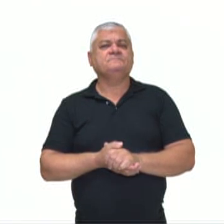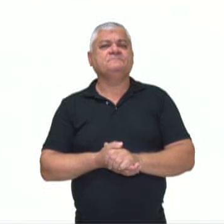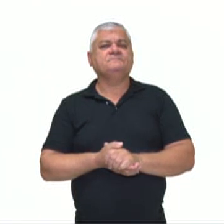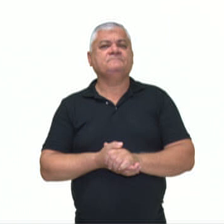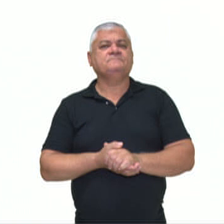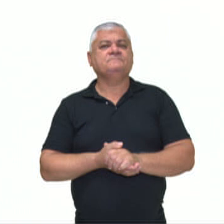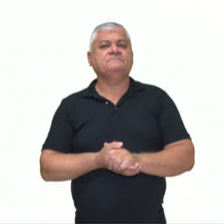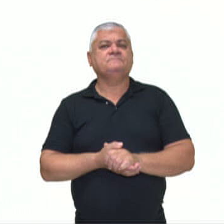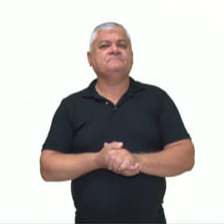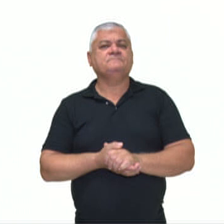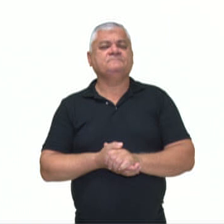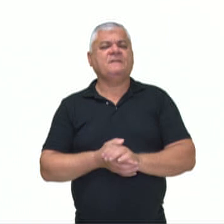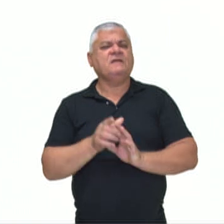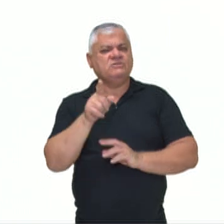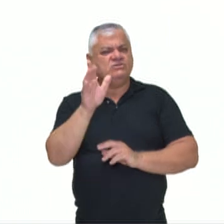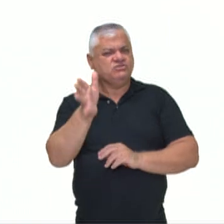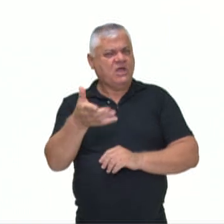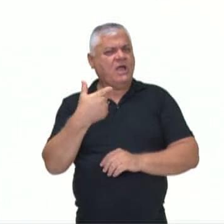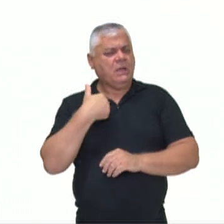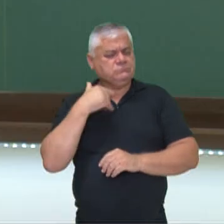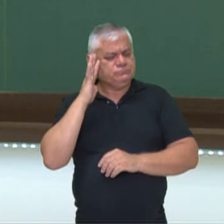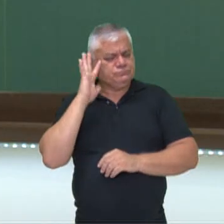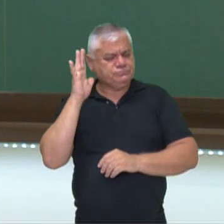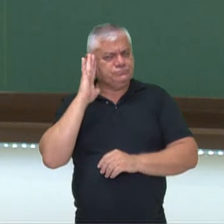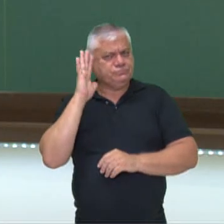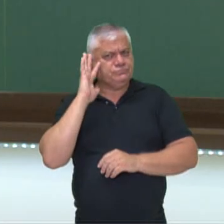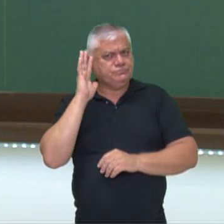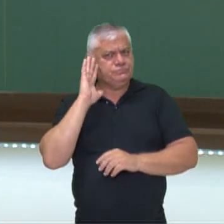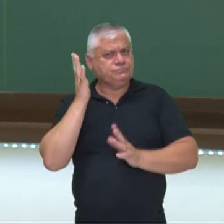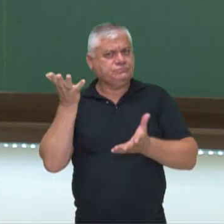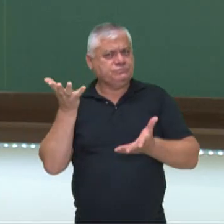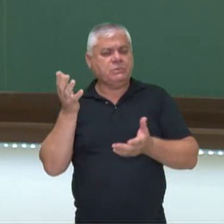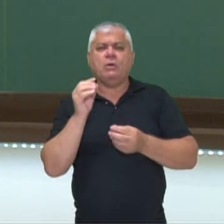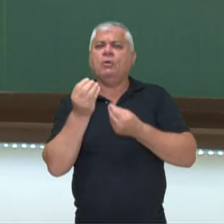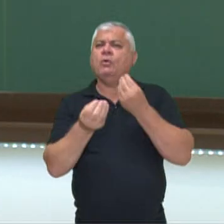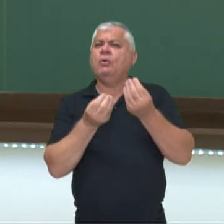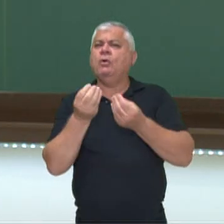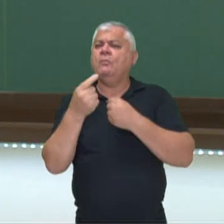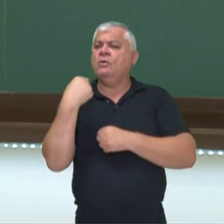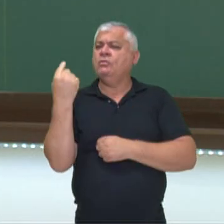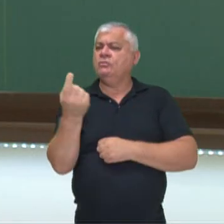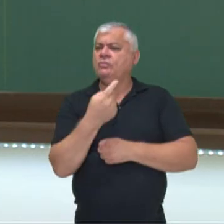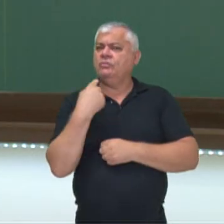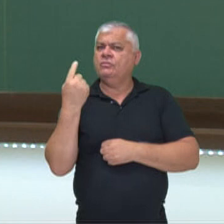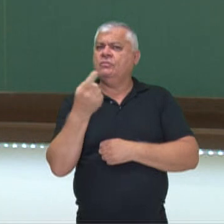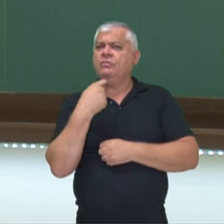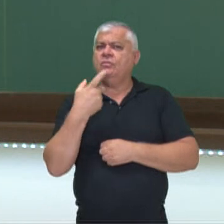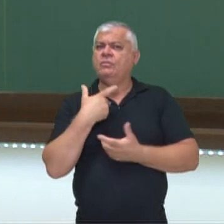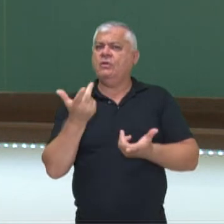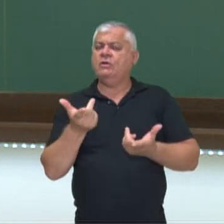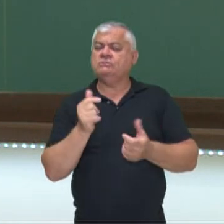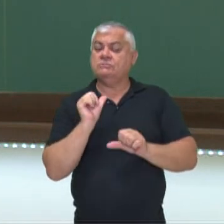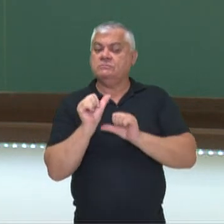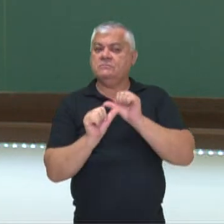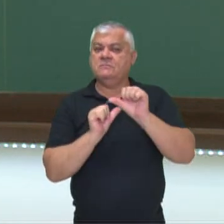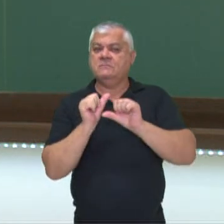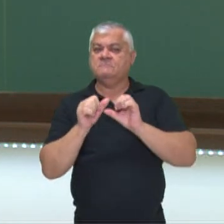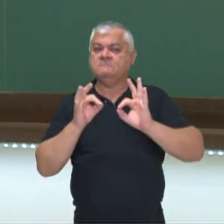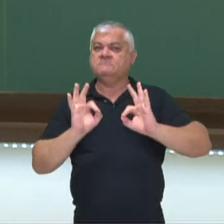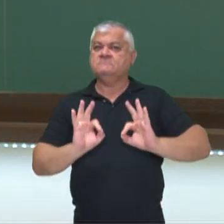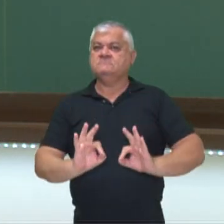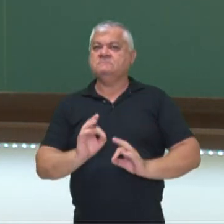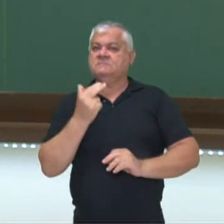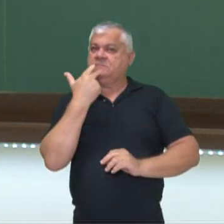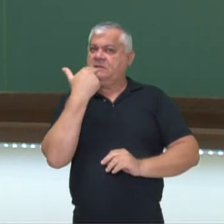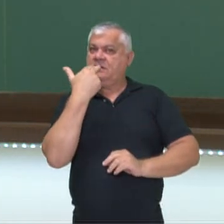o interlocutor? Então vocês já pensaram, já pararam para pensar um pouquinho? Como nós mudamos a maneira de falar de acordo com